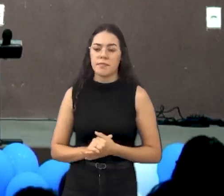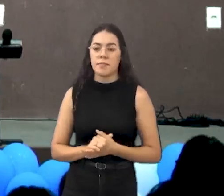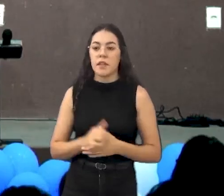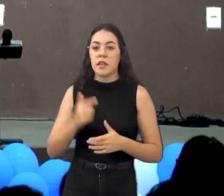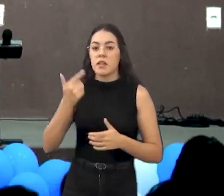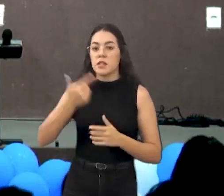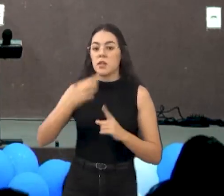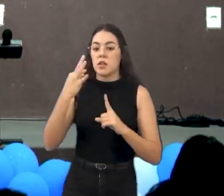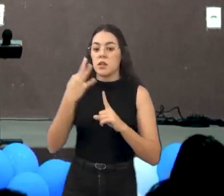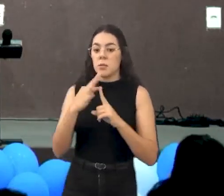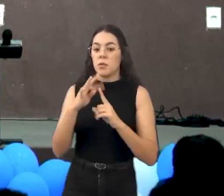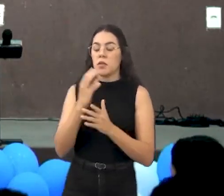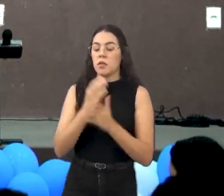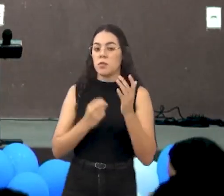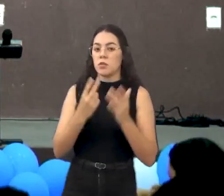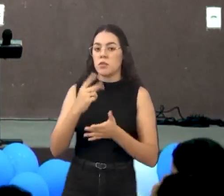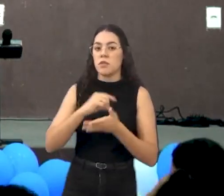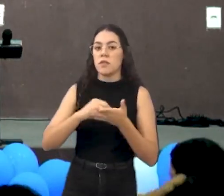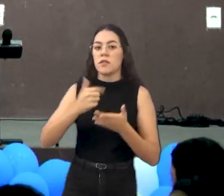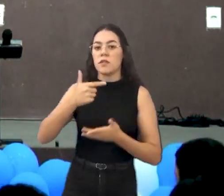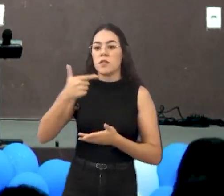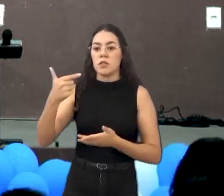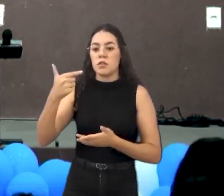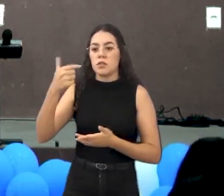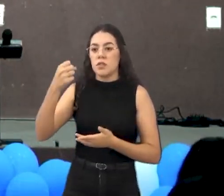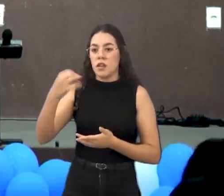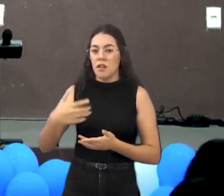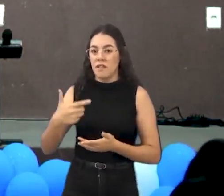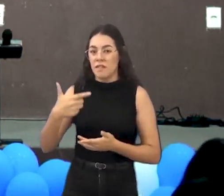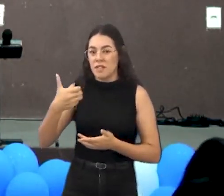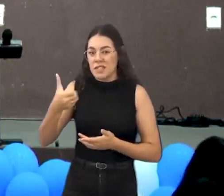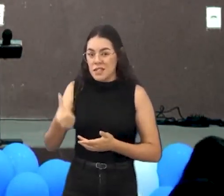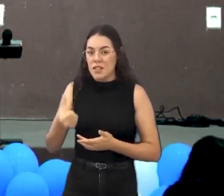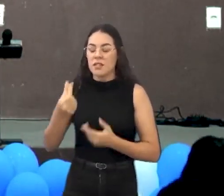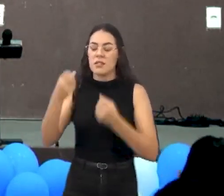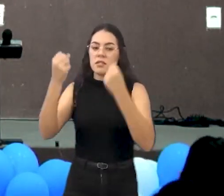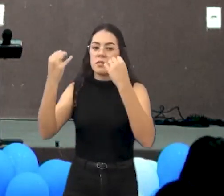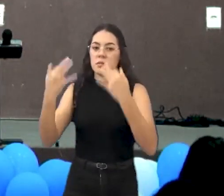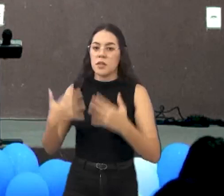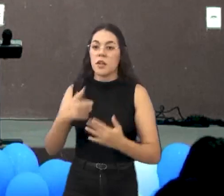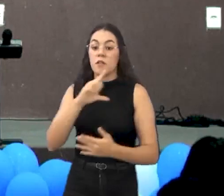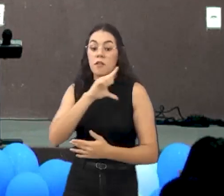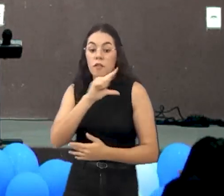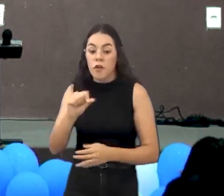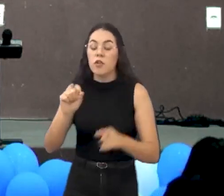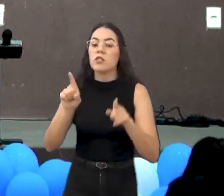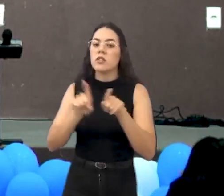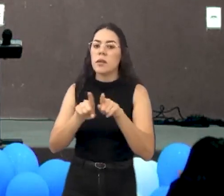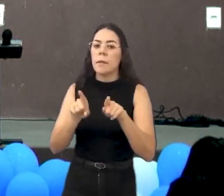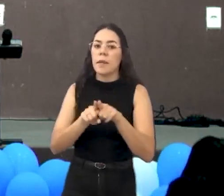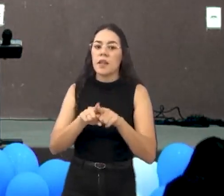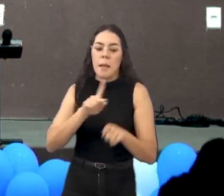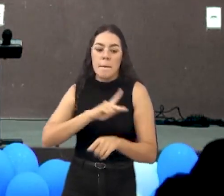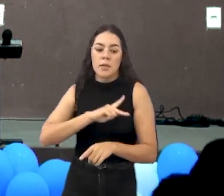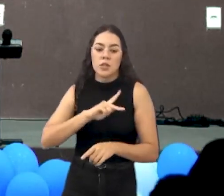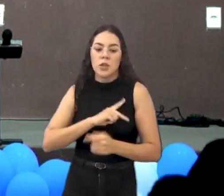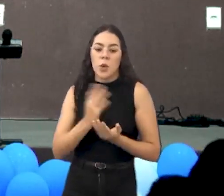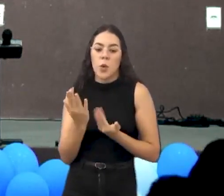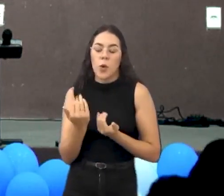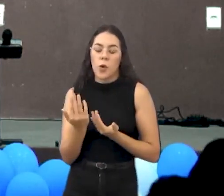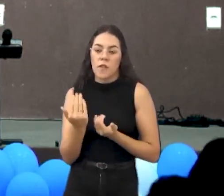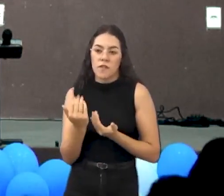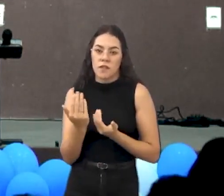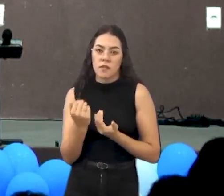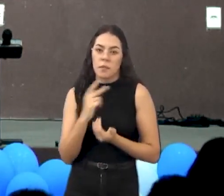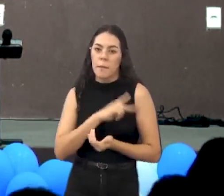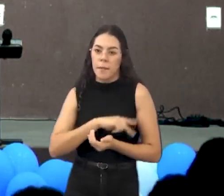2 Timóteo capítulo 2, verso 22 a 26, diz assim, ó, foge também das paixões da mocidade.